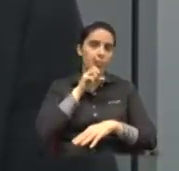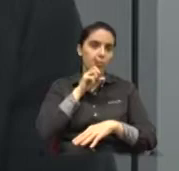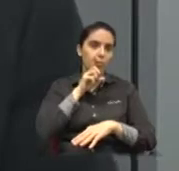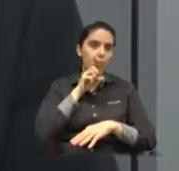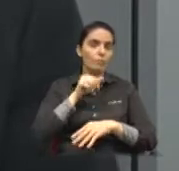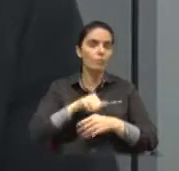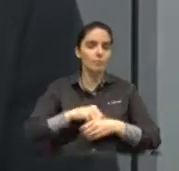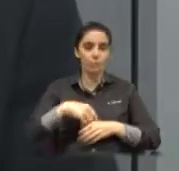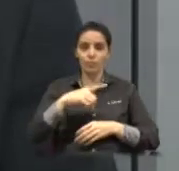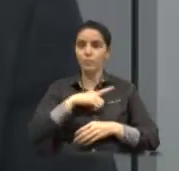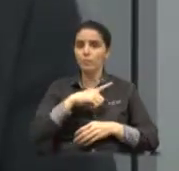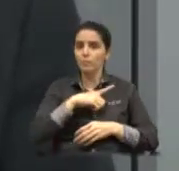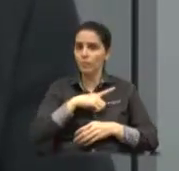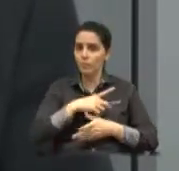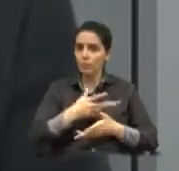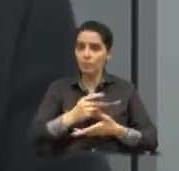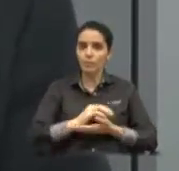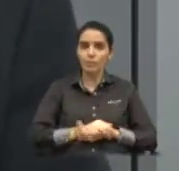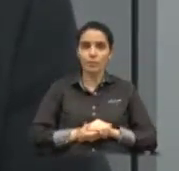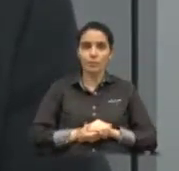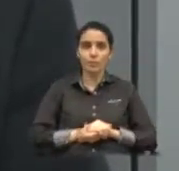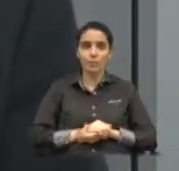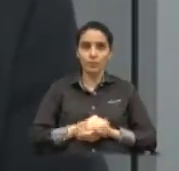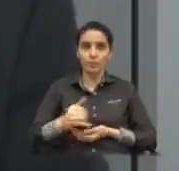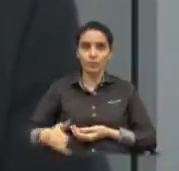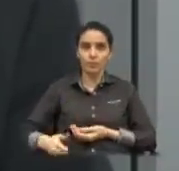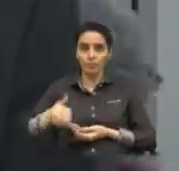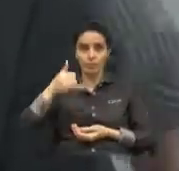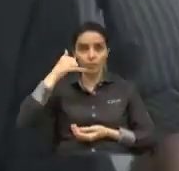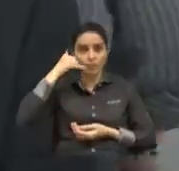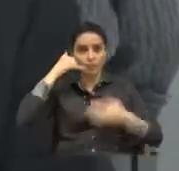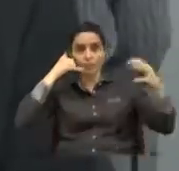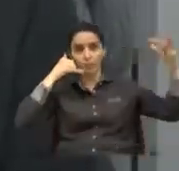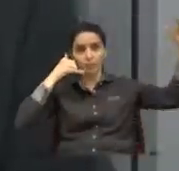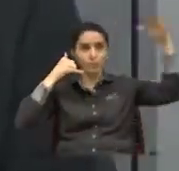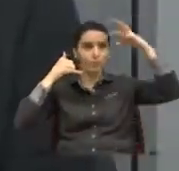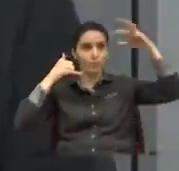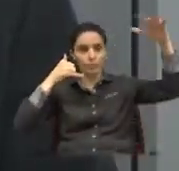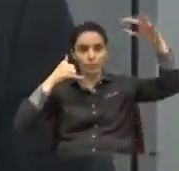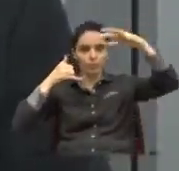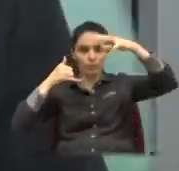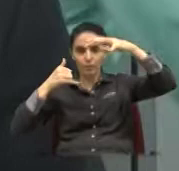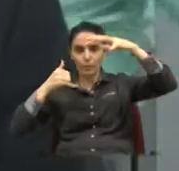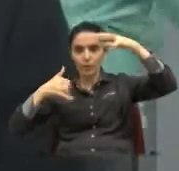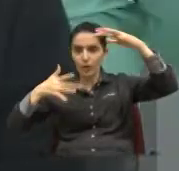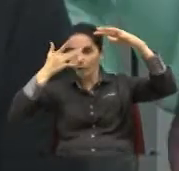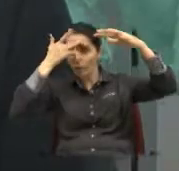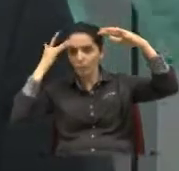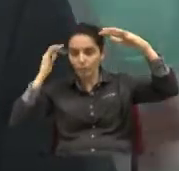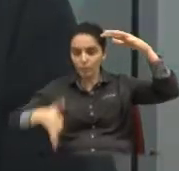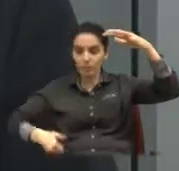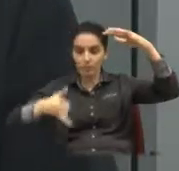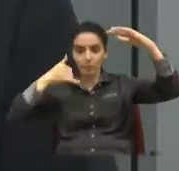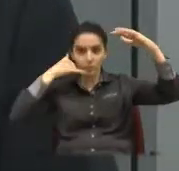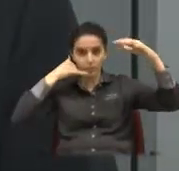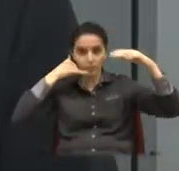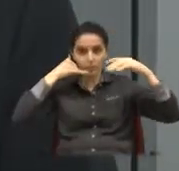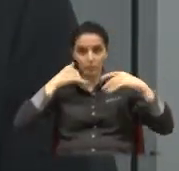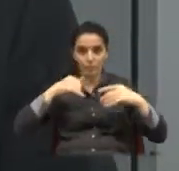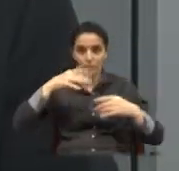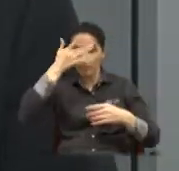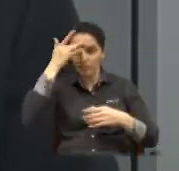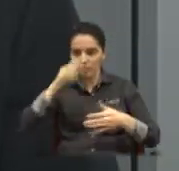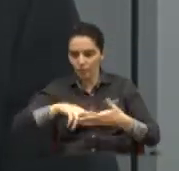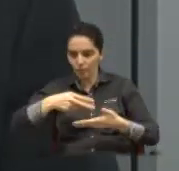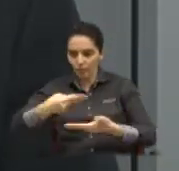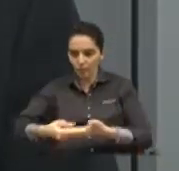existem atendimentos até por drone. Por drone. A pessoa liga e fala, olha, eu estou diante de uma pessoa que caiu aqui, eu acho que